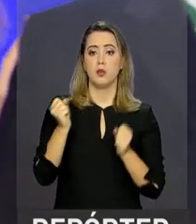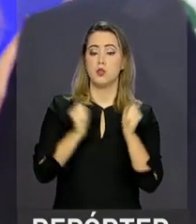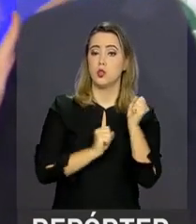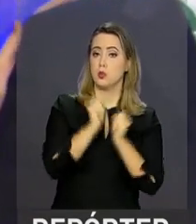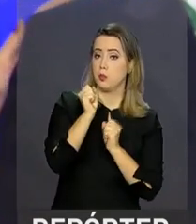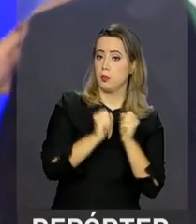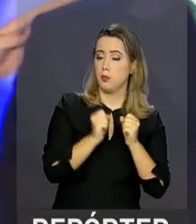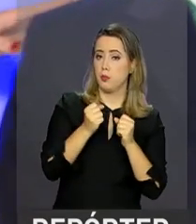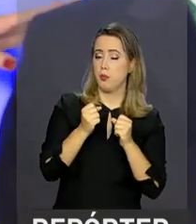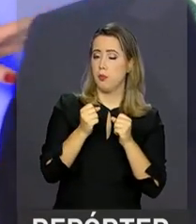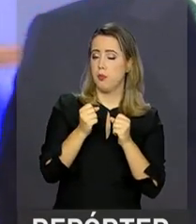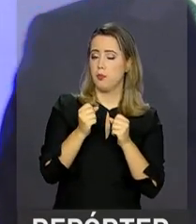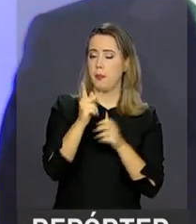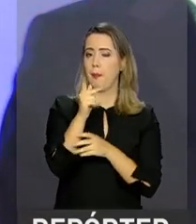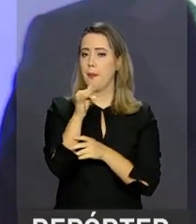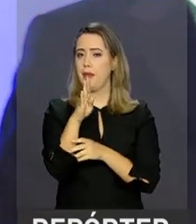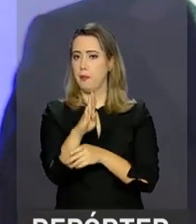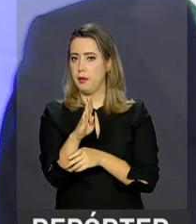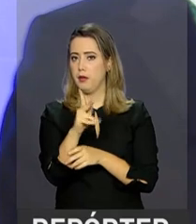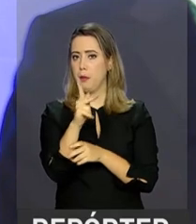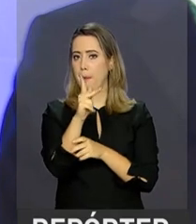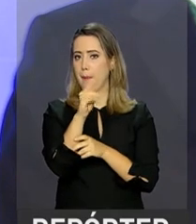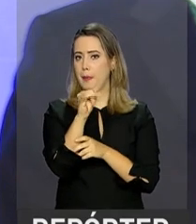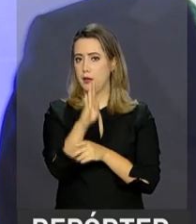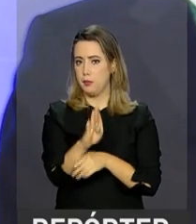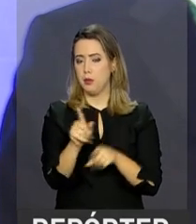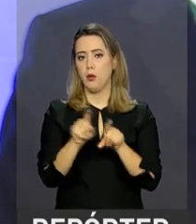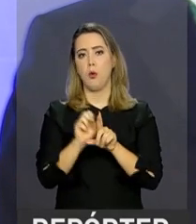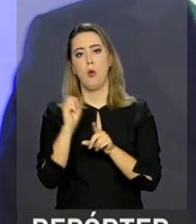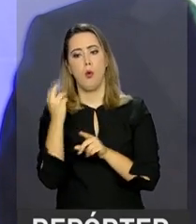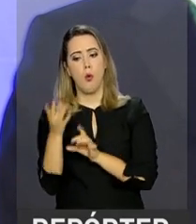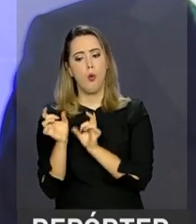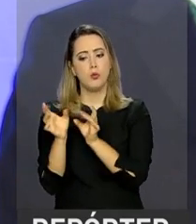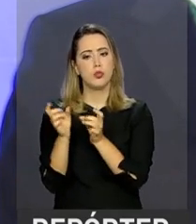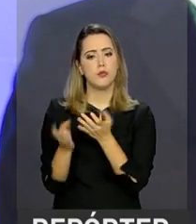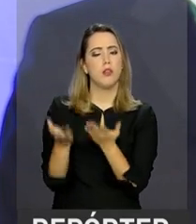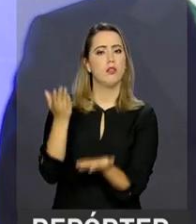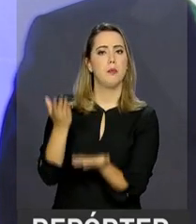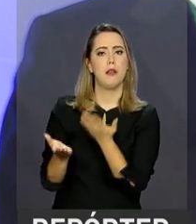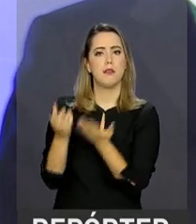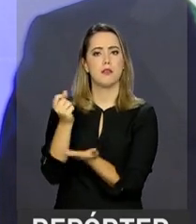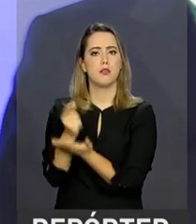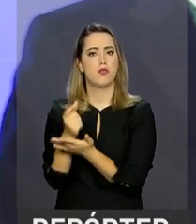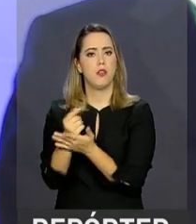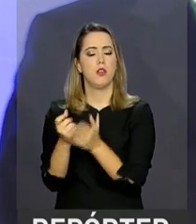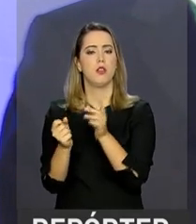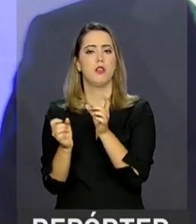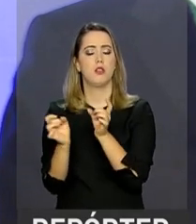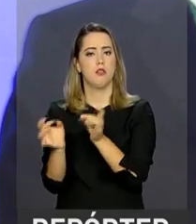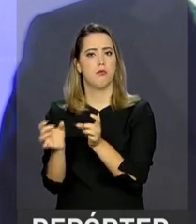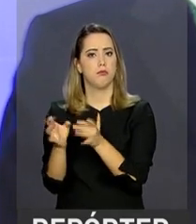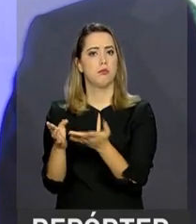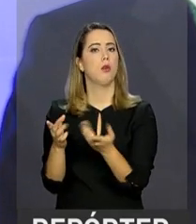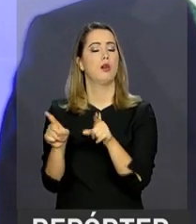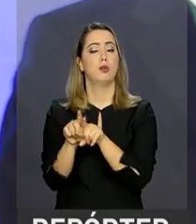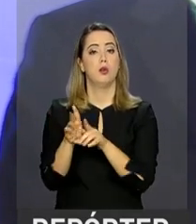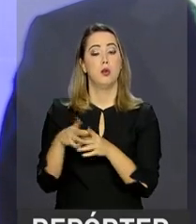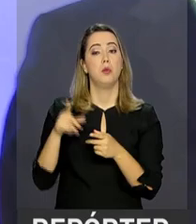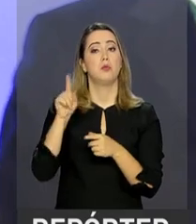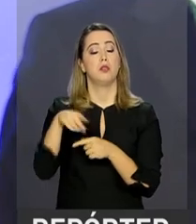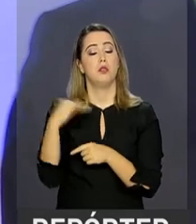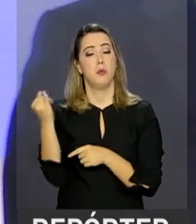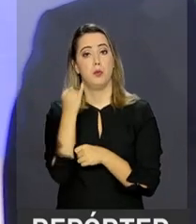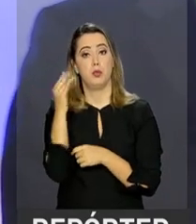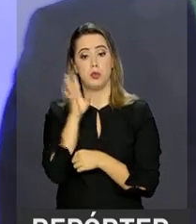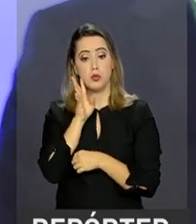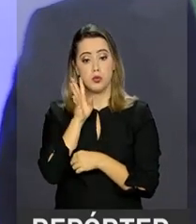interno bruto, seja em termos de fluxo de comércio internacional, é impossível ignorar a importância desse grupo de 5 países em qualquer análise